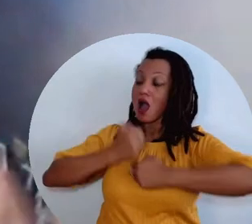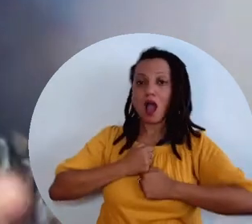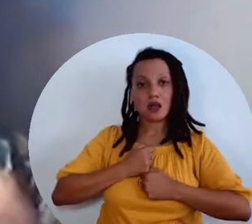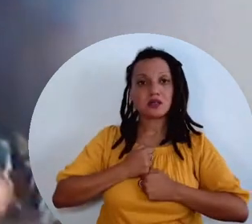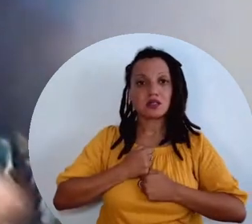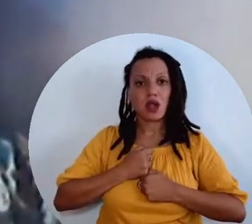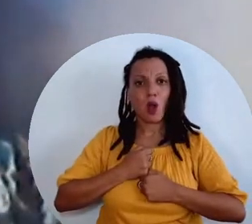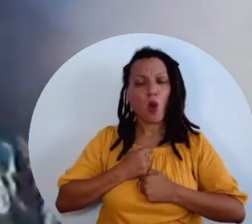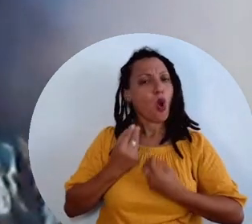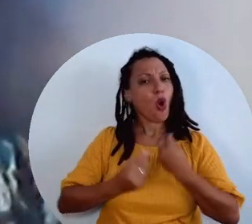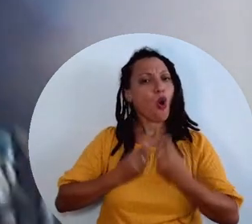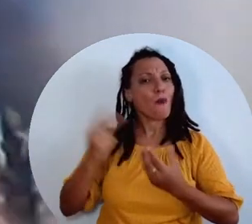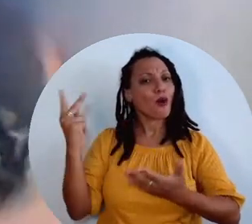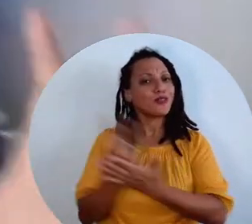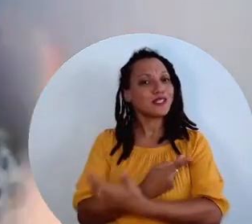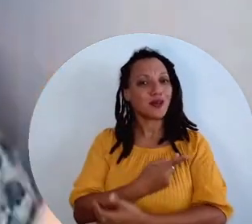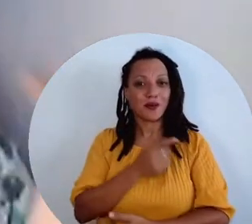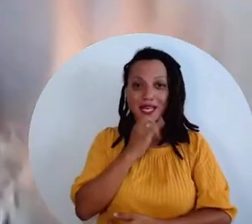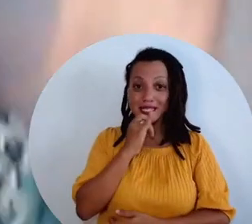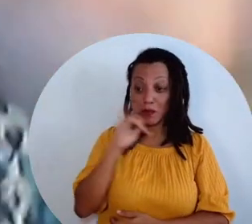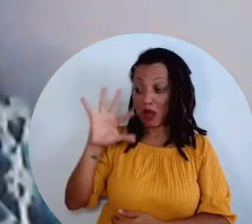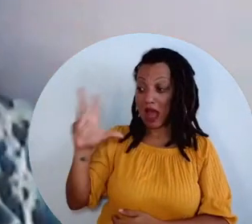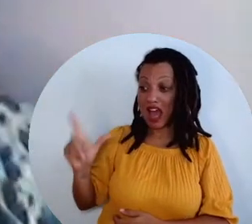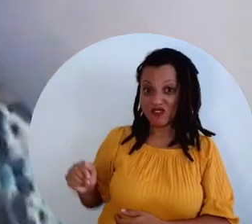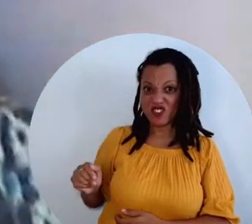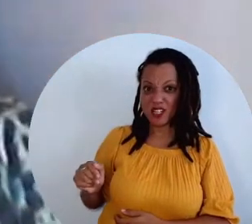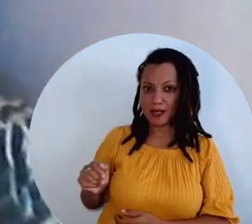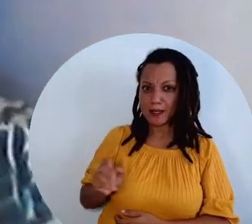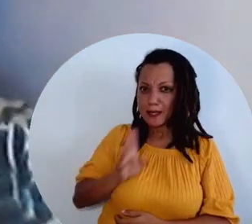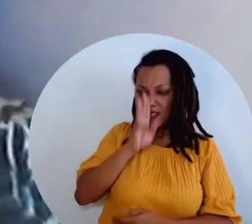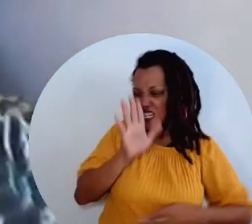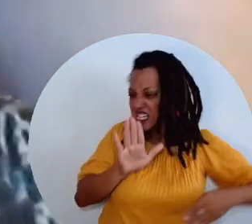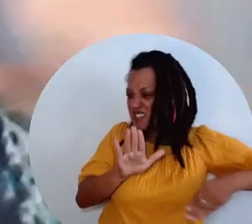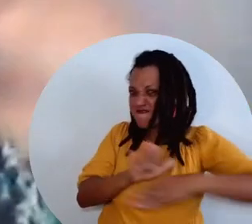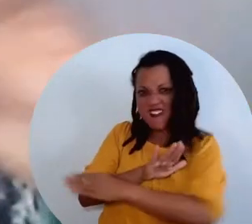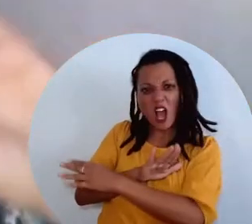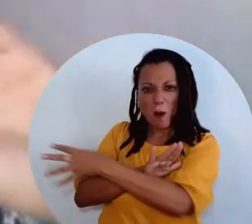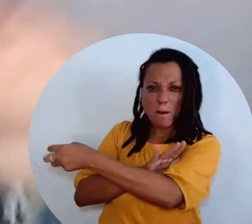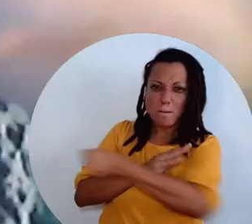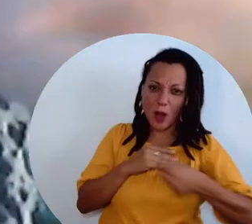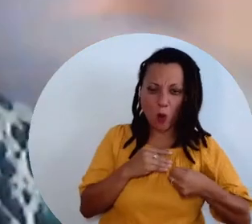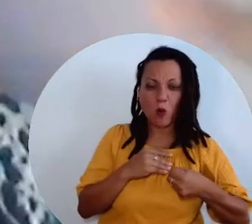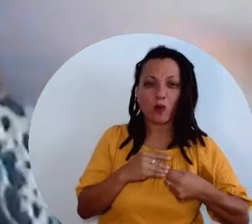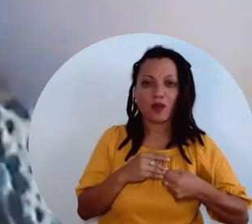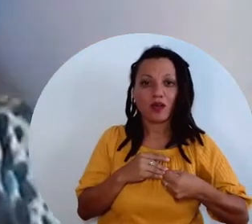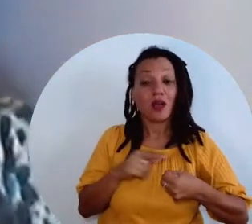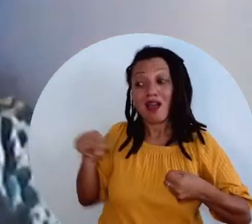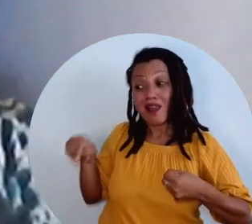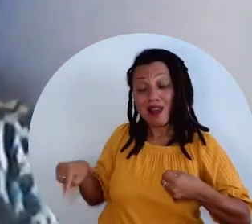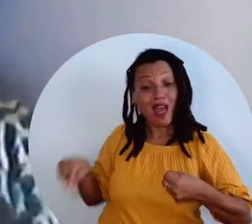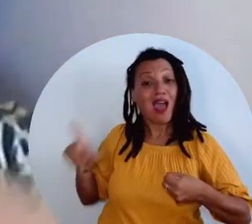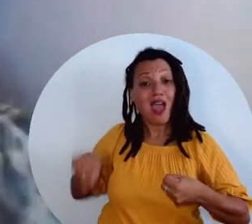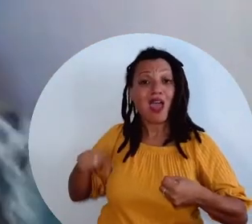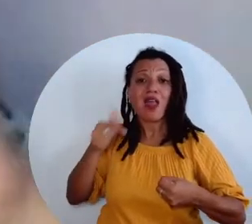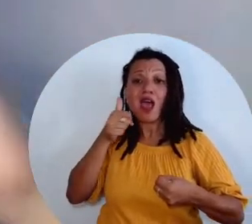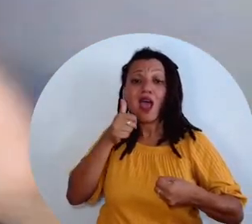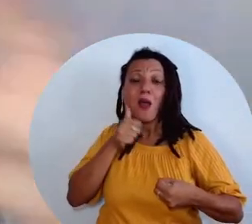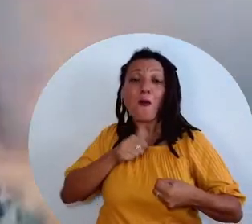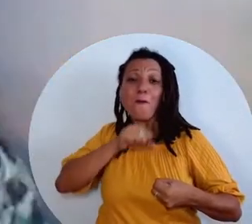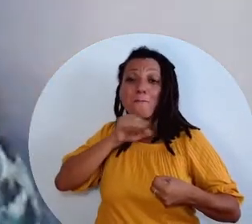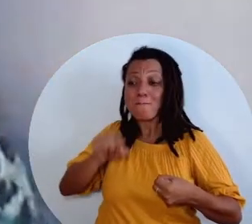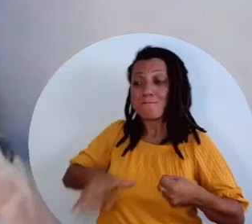Maafa, como ela vai se dar? Você tem a invasão ao continente africano, a invasão às sociedades matriarcais, né?